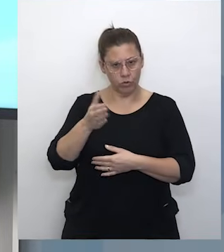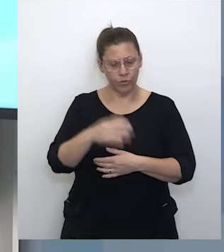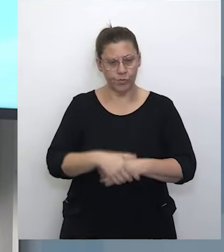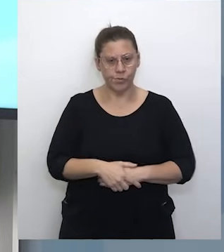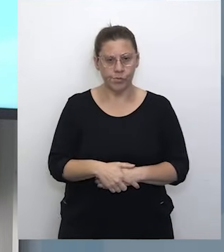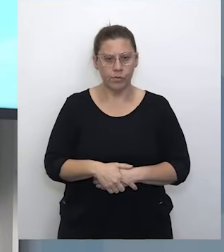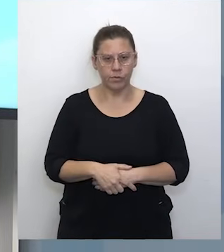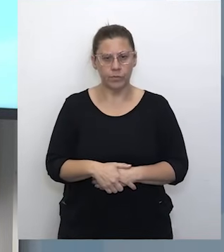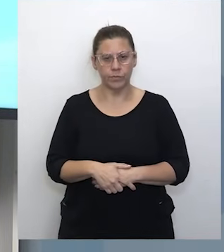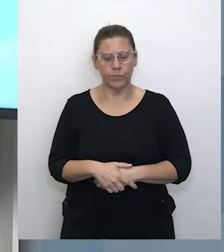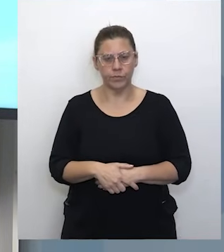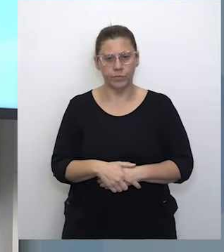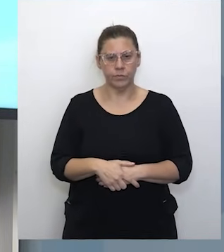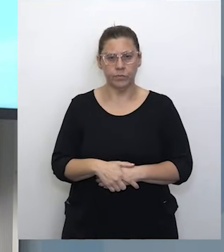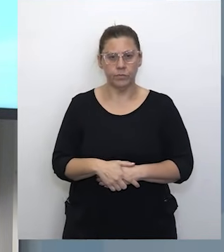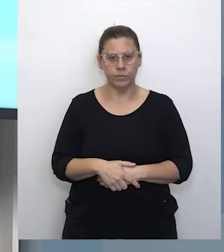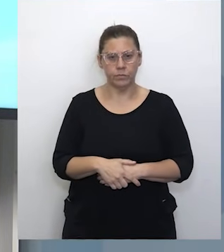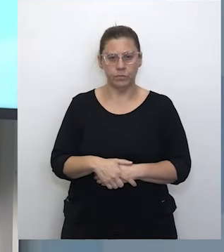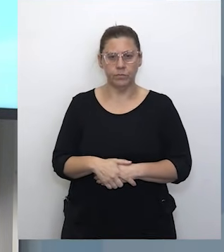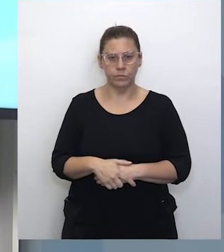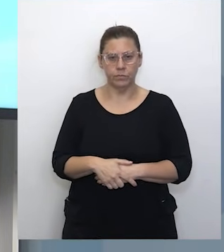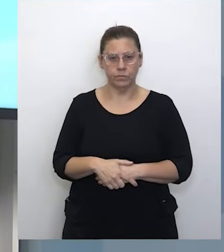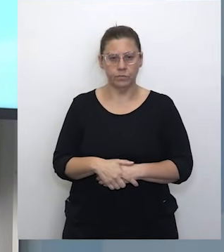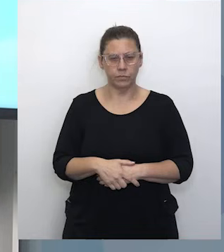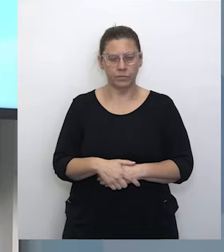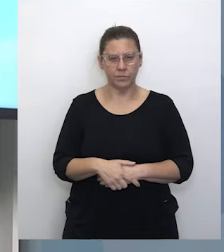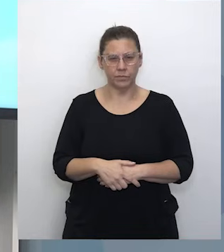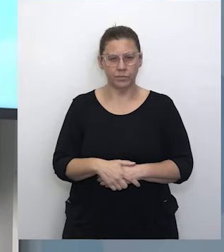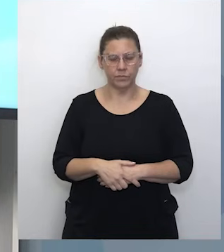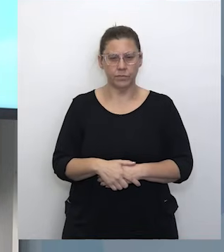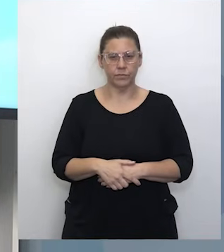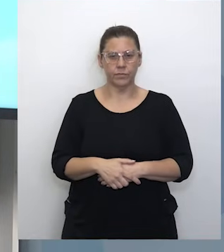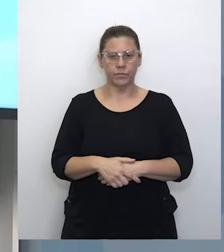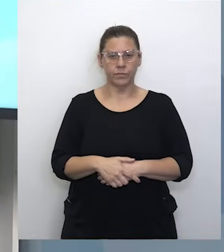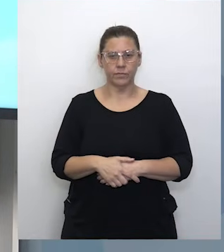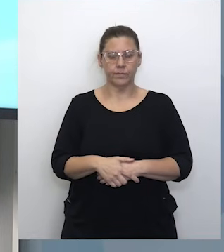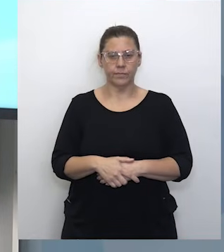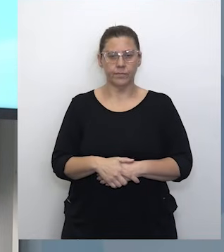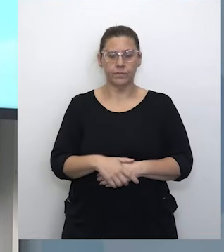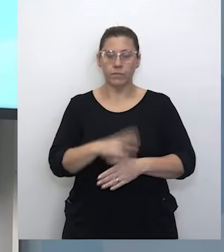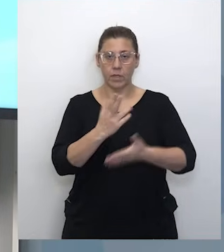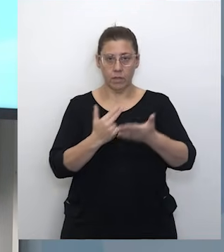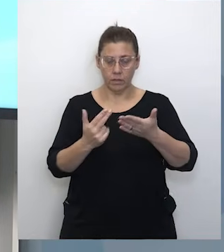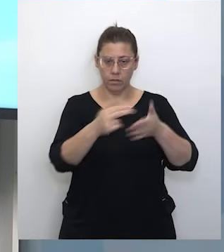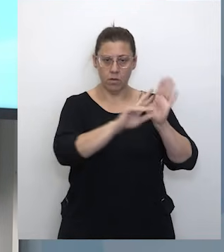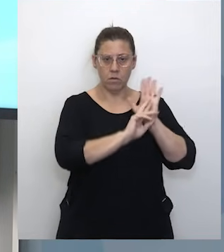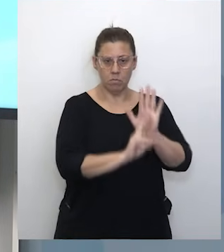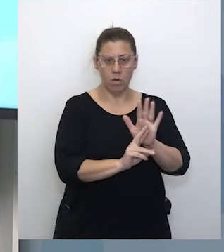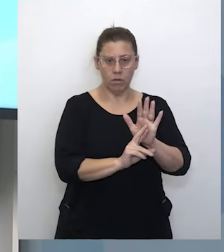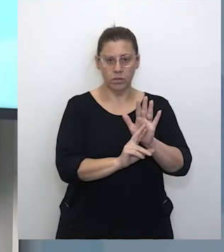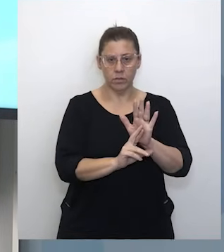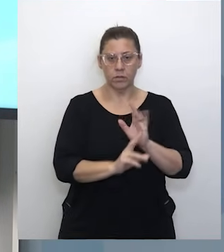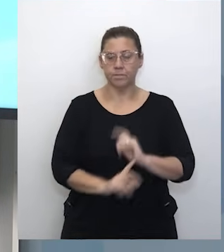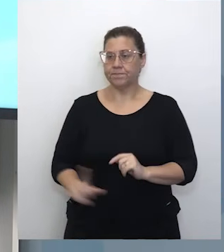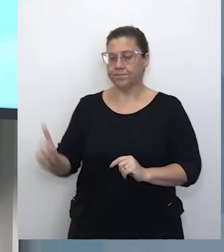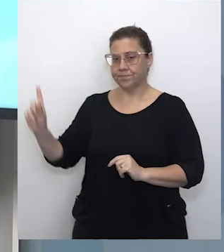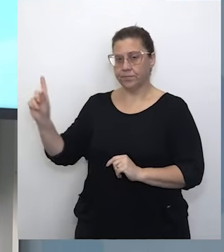Ó, é extra, tá bom? Eu quero que vocês desenhem para mim alguma coisa que represente esse tamanho aqui,